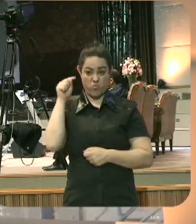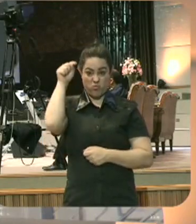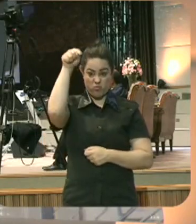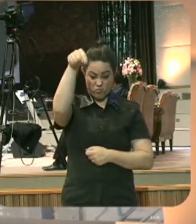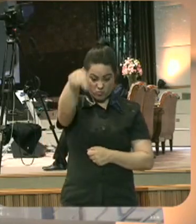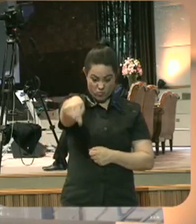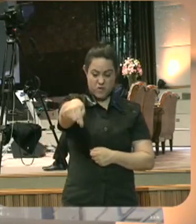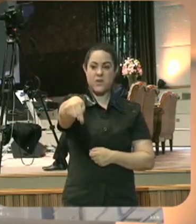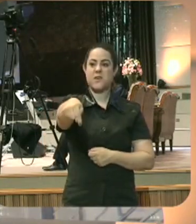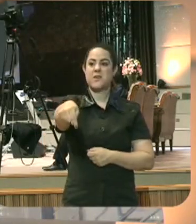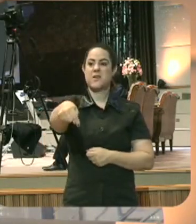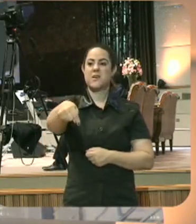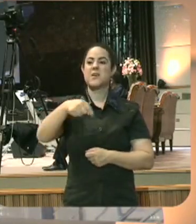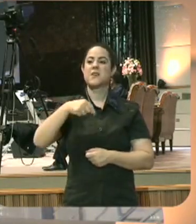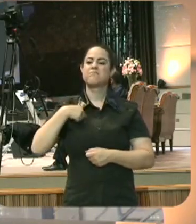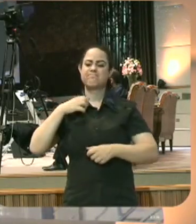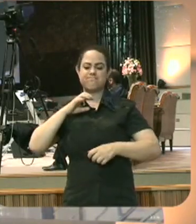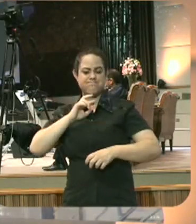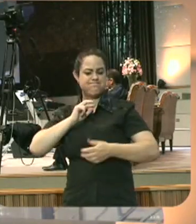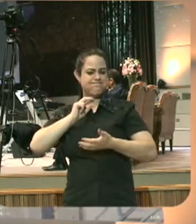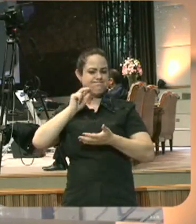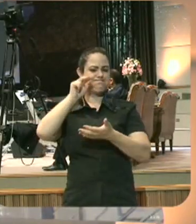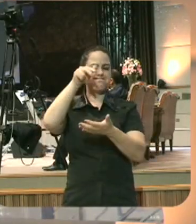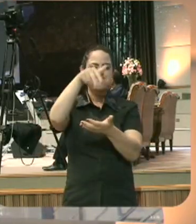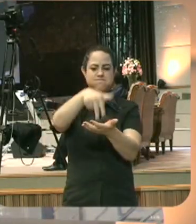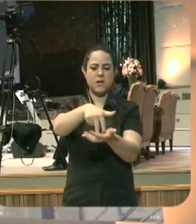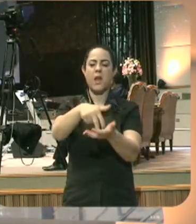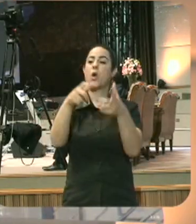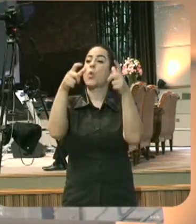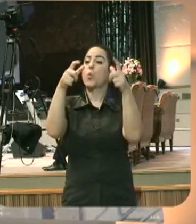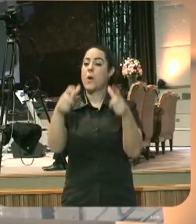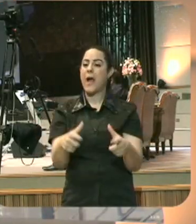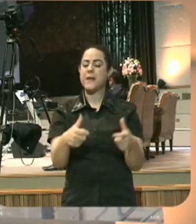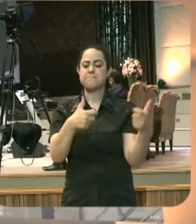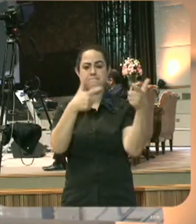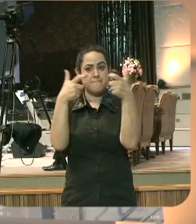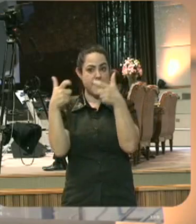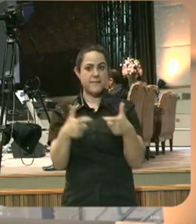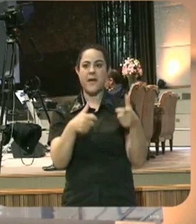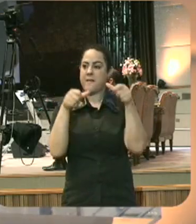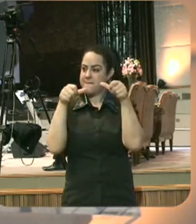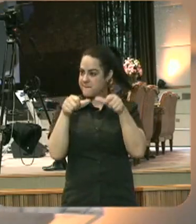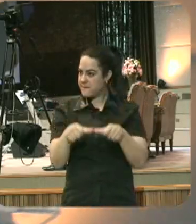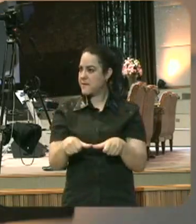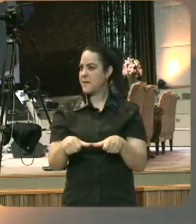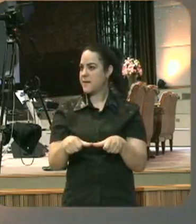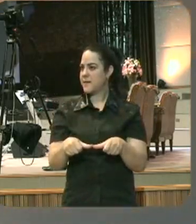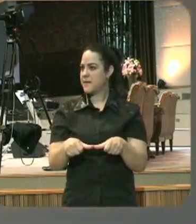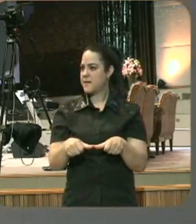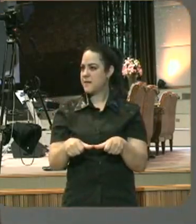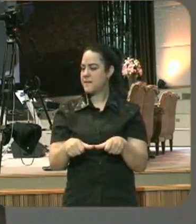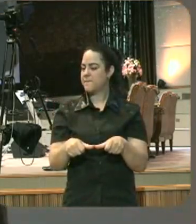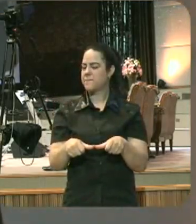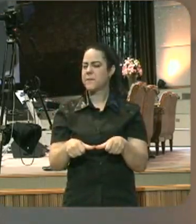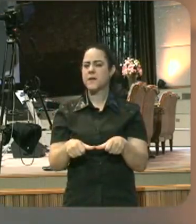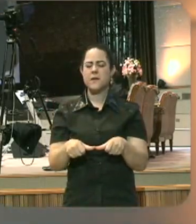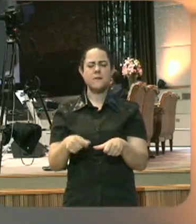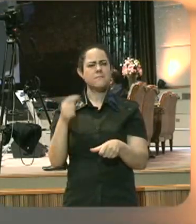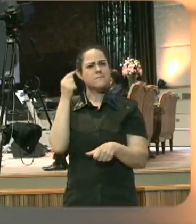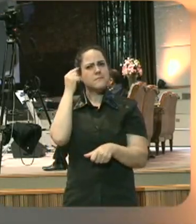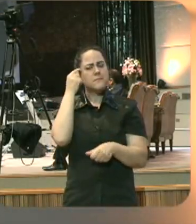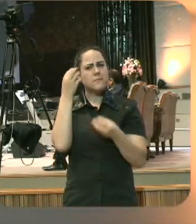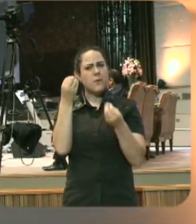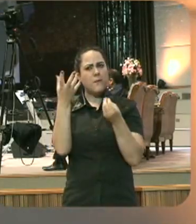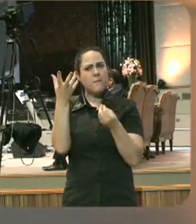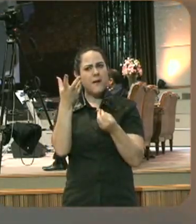na direção da muralha que tinha caído, e ali era o seu lugar de batalha. Eu acho tremendo como Deus trabalha